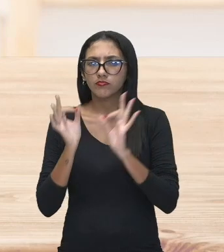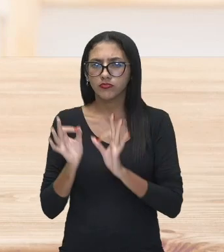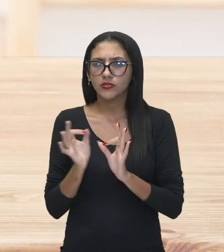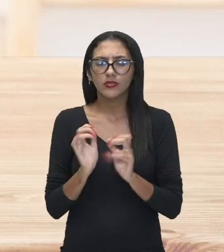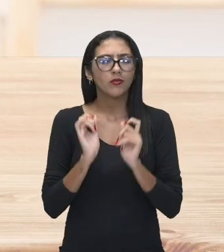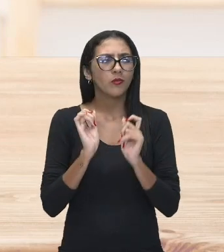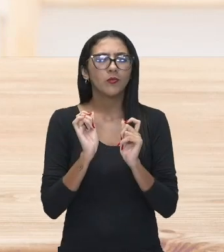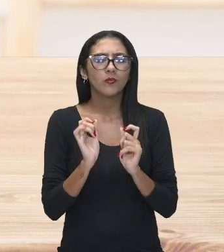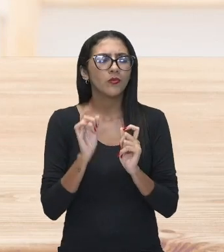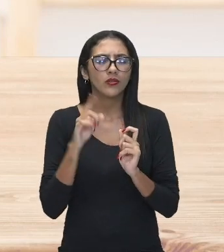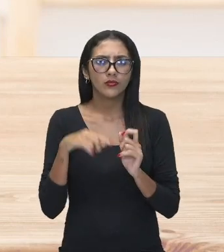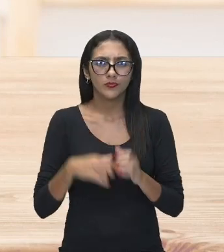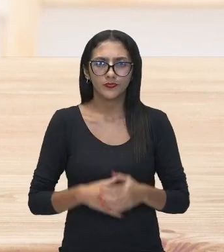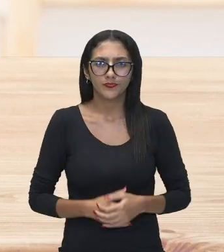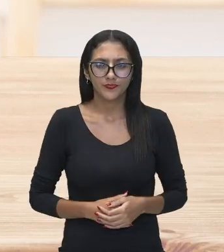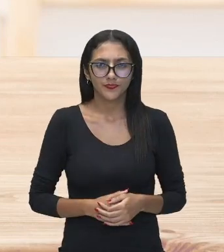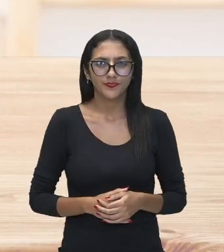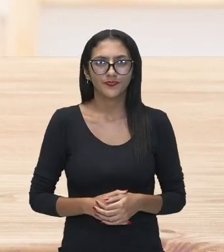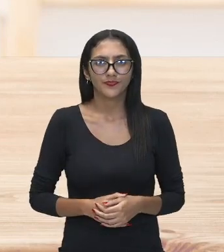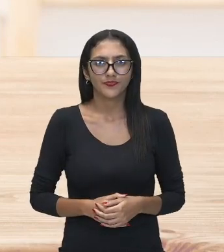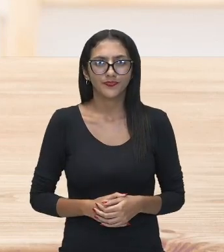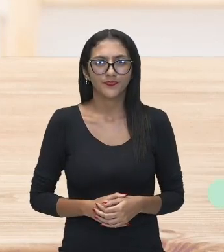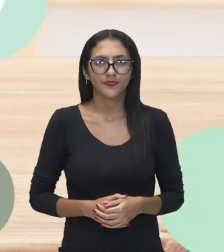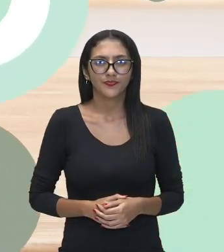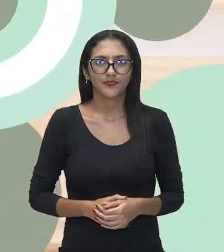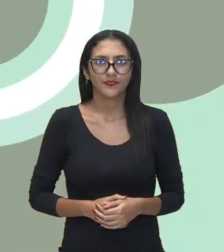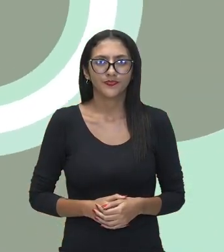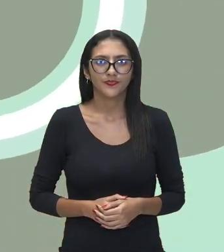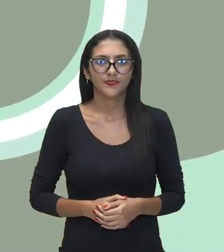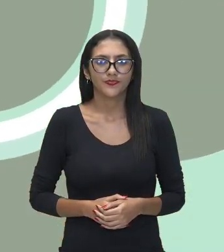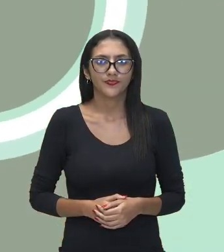que são os terpenos. Assistam.